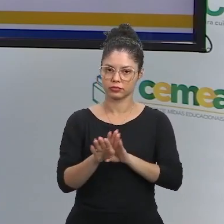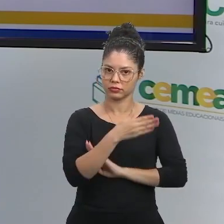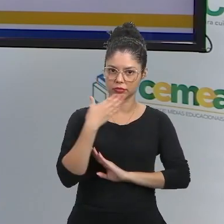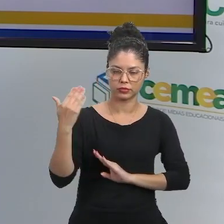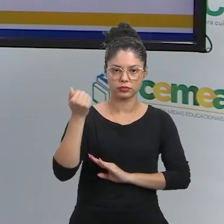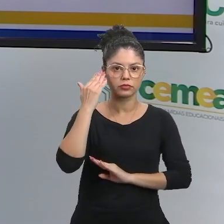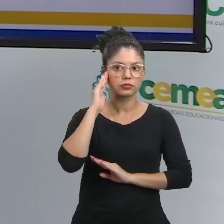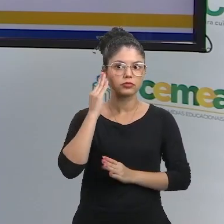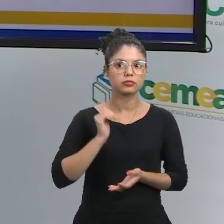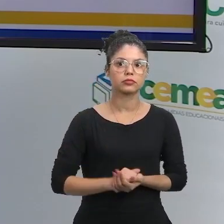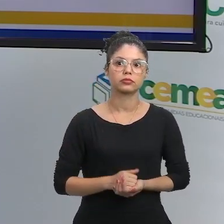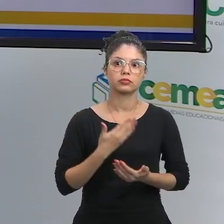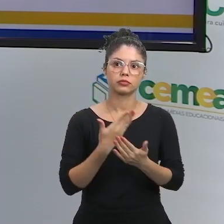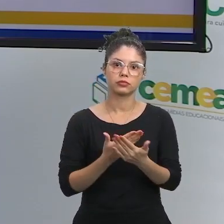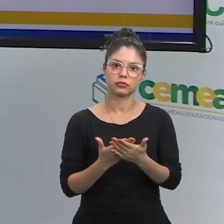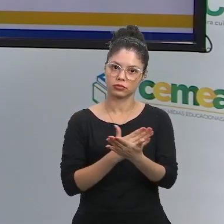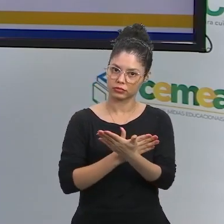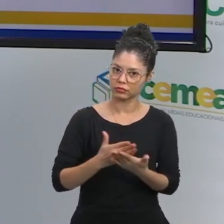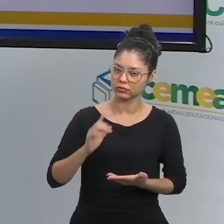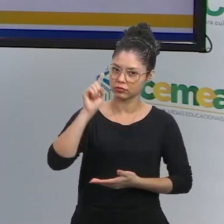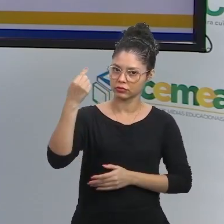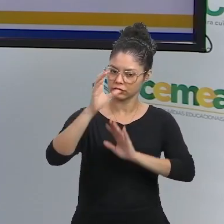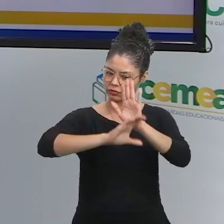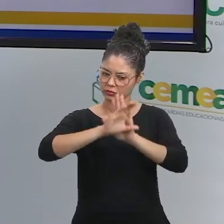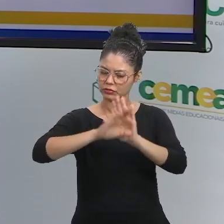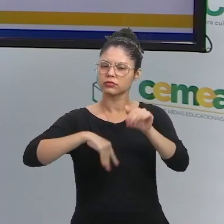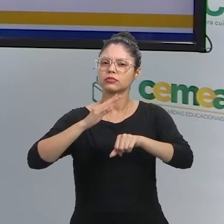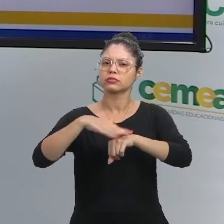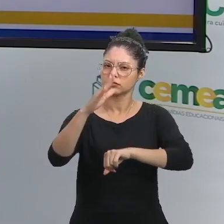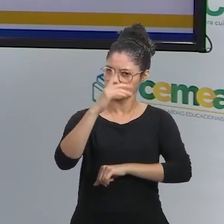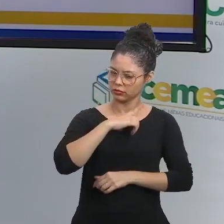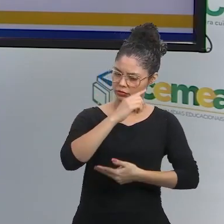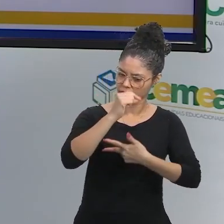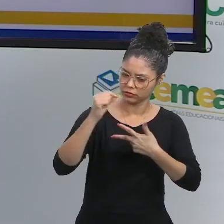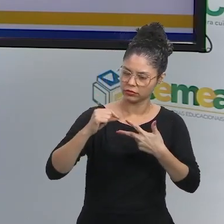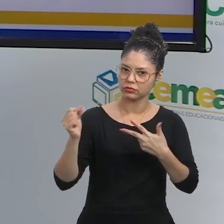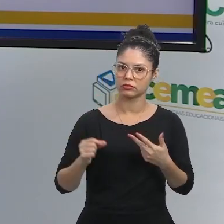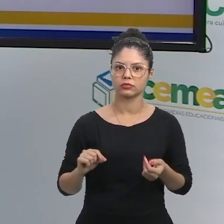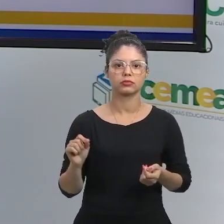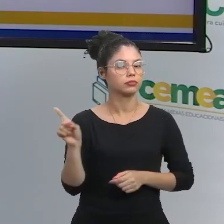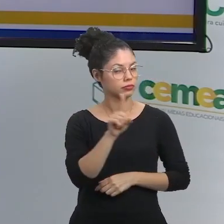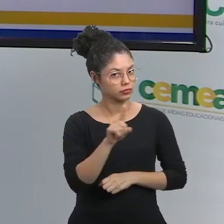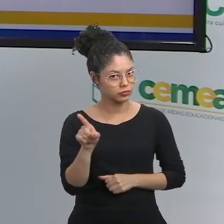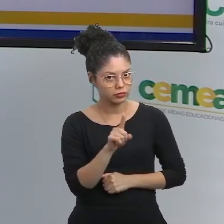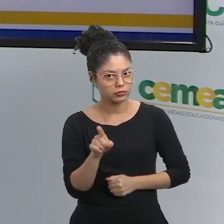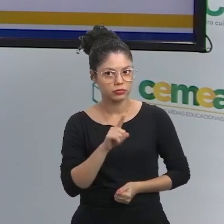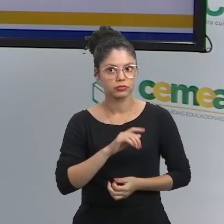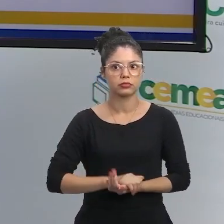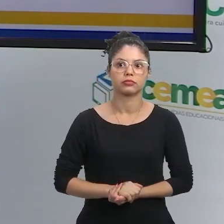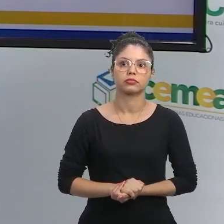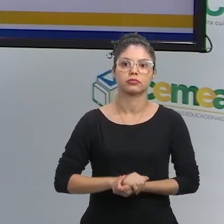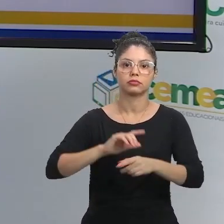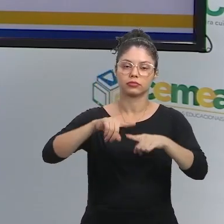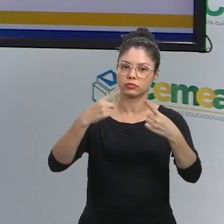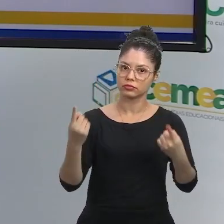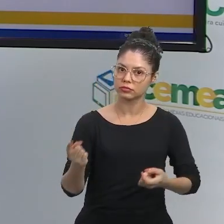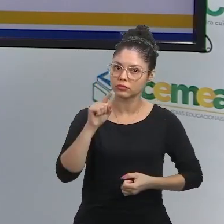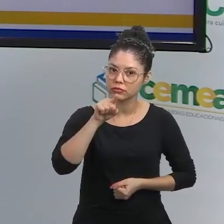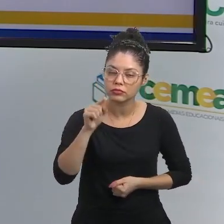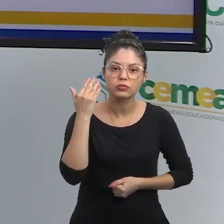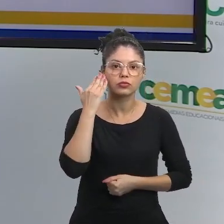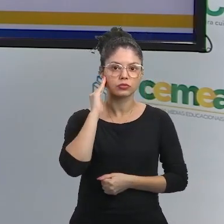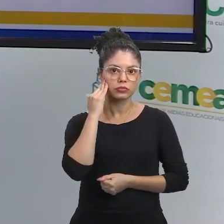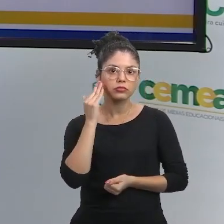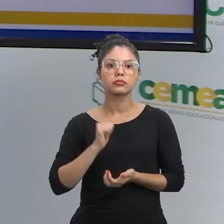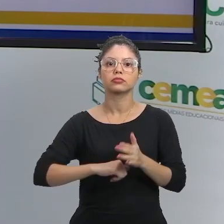melhor. Então, as aulas iniciais vão ser aqueles conteúdos que mais caem no Enem? Não necessariamente. Mas, para você